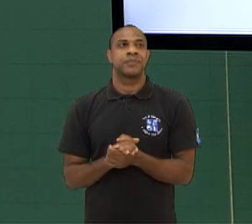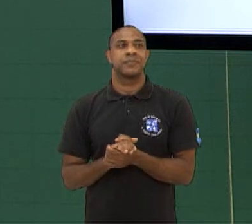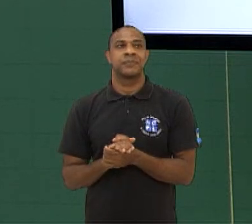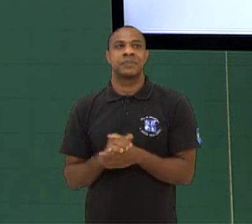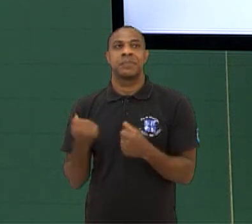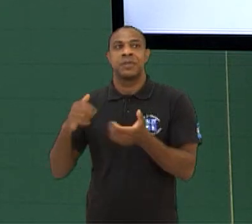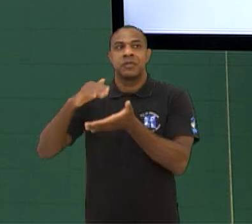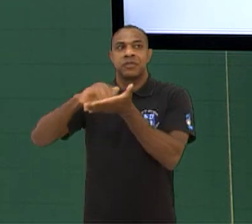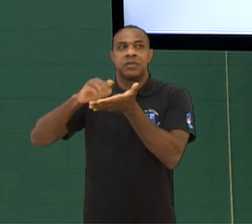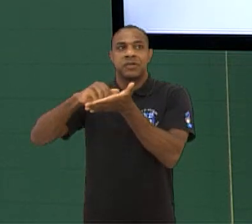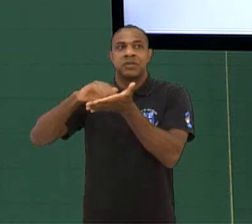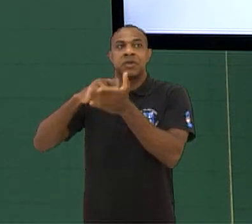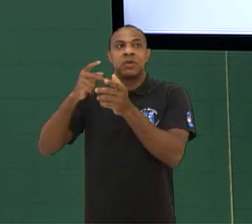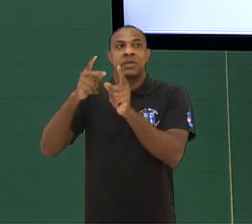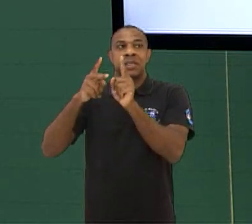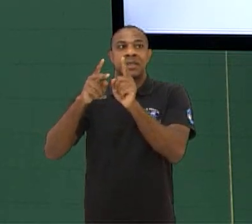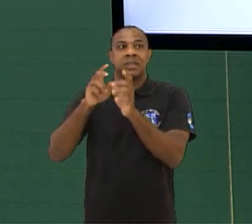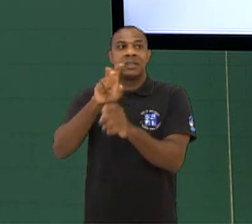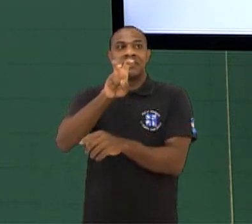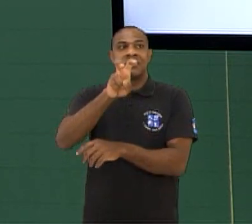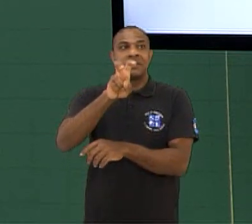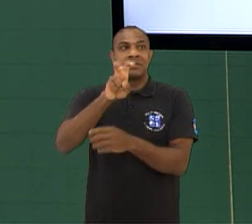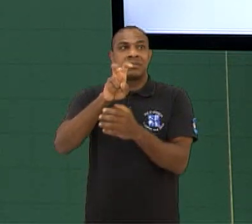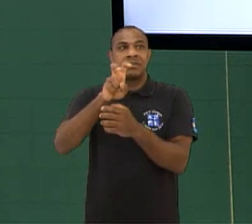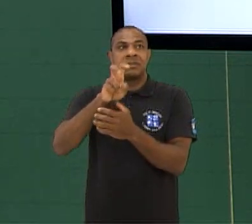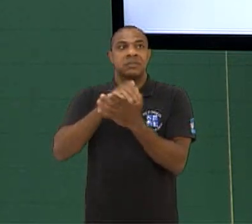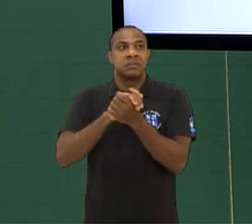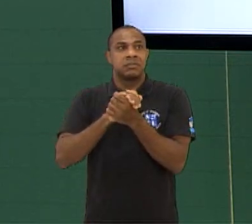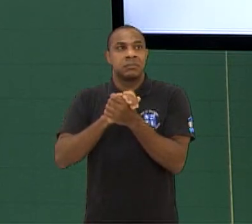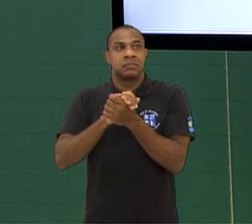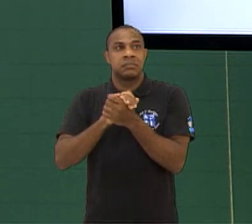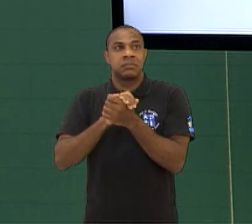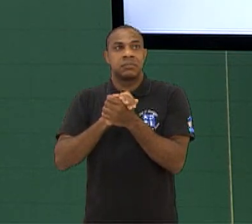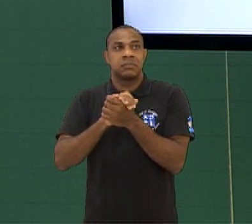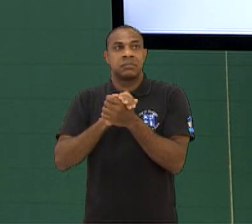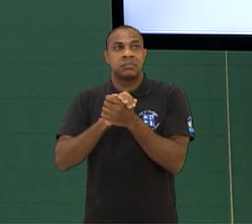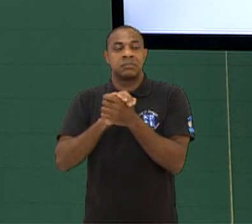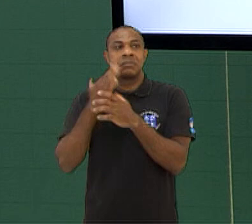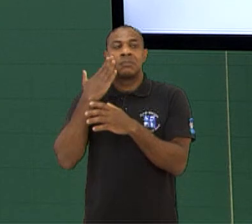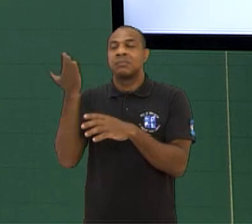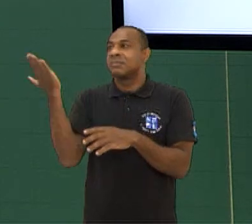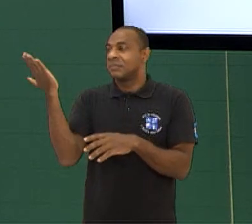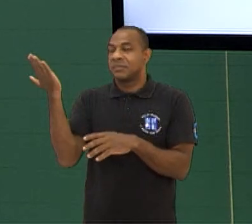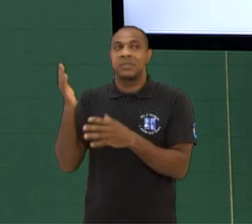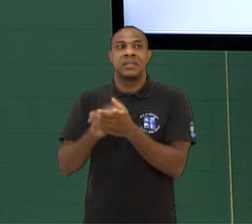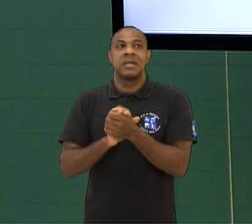tenho que tirar ele aqui do primeiro membro, porque ele não tem x, ele não é incógnita. Então, vai ficar